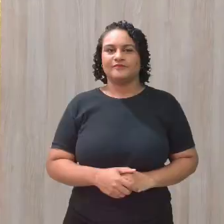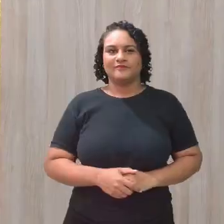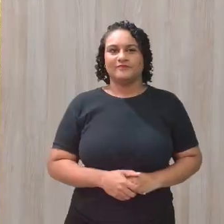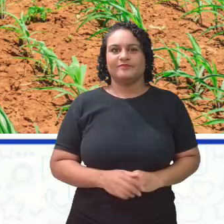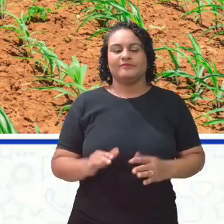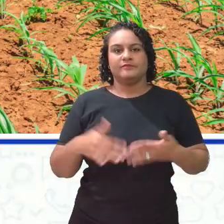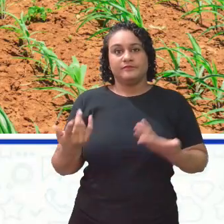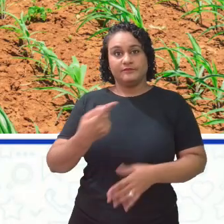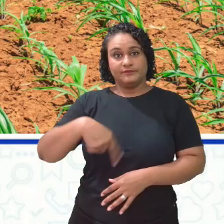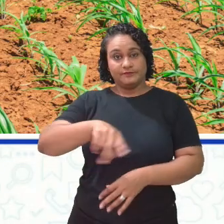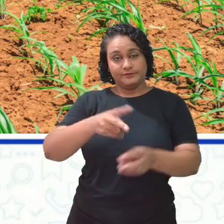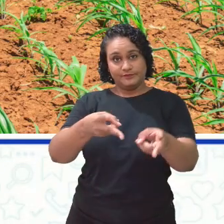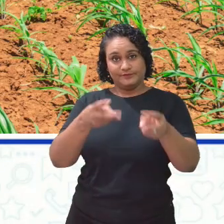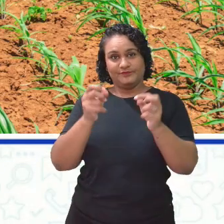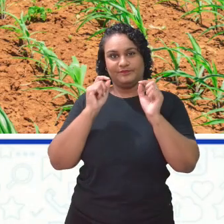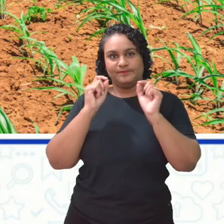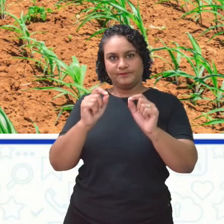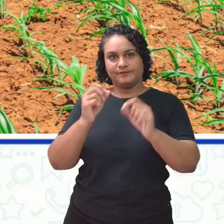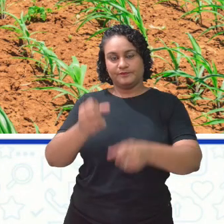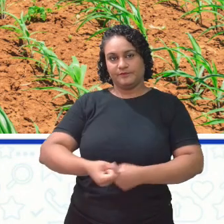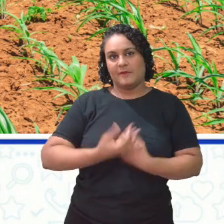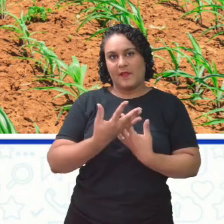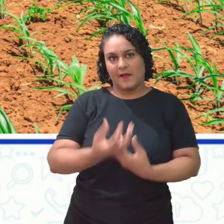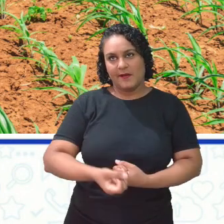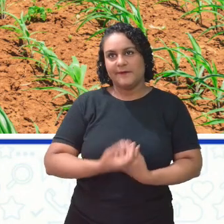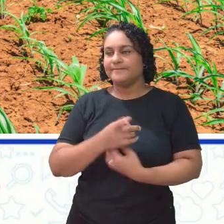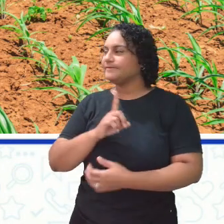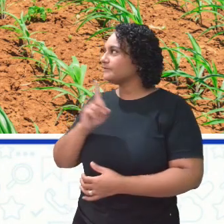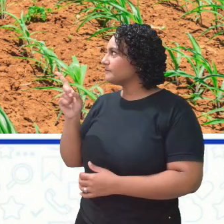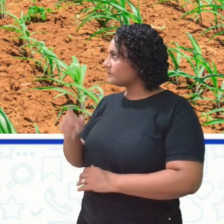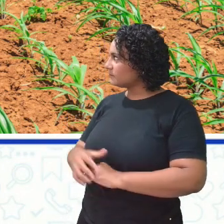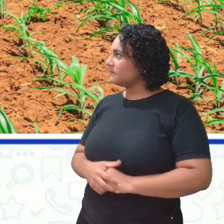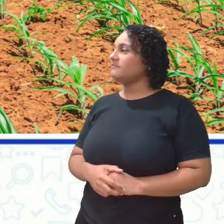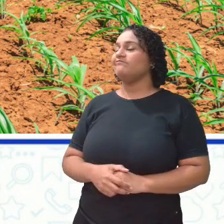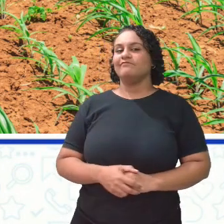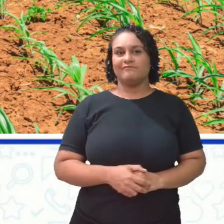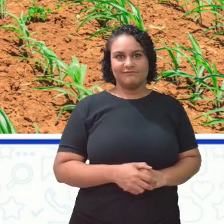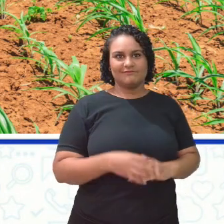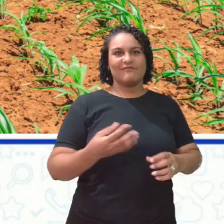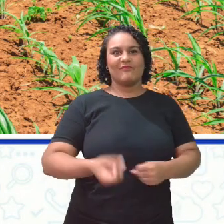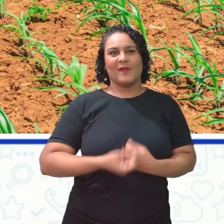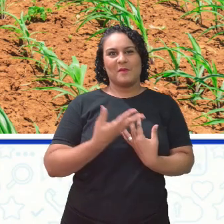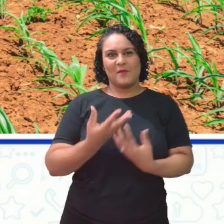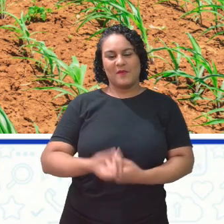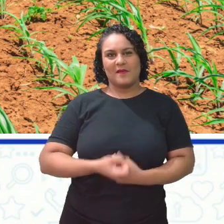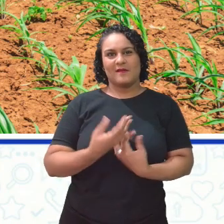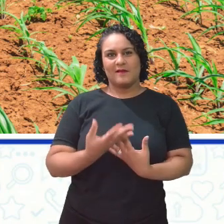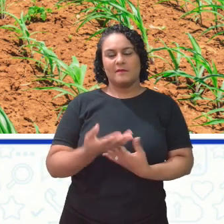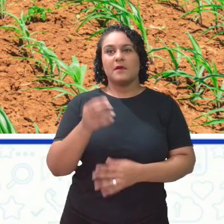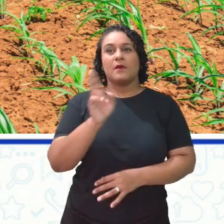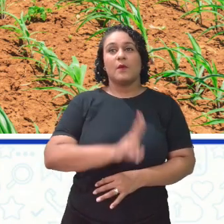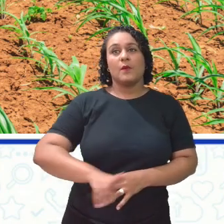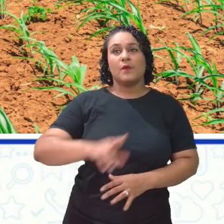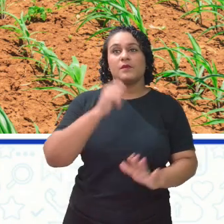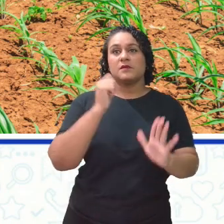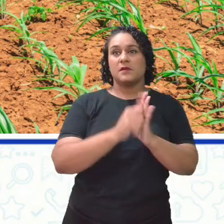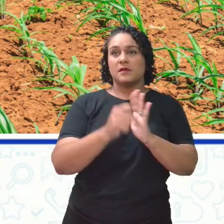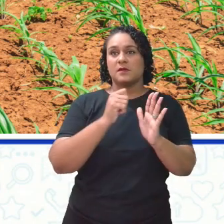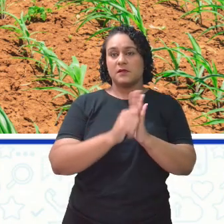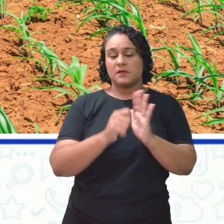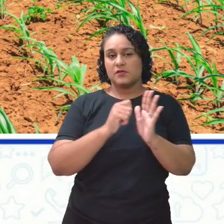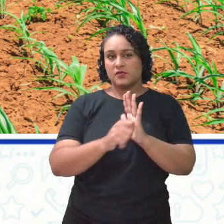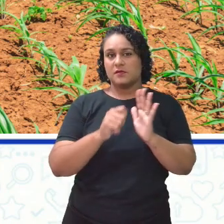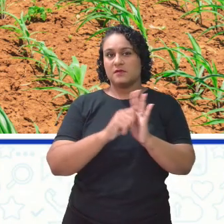Então vocês percebem que neste poema, não é o que eu acabei de falar, não é? Usa a escrita falada